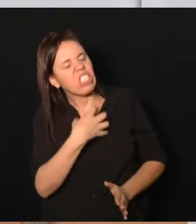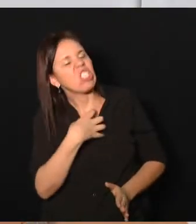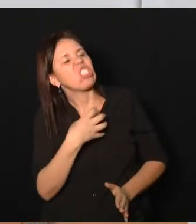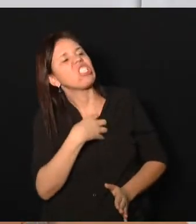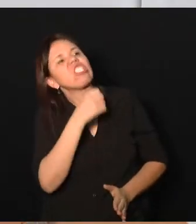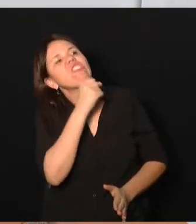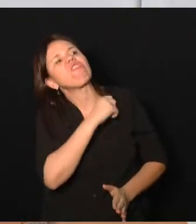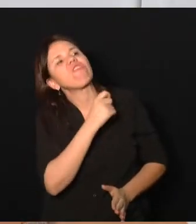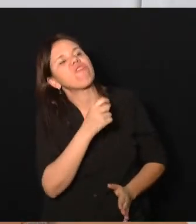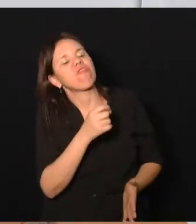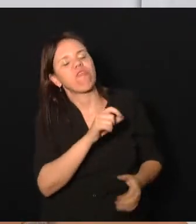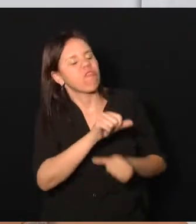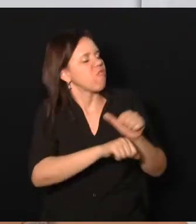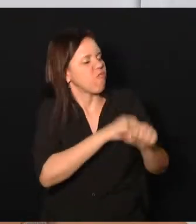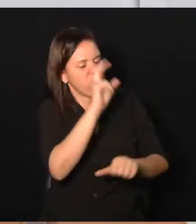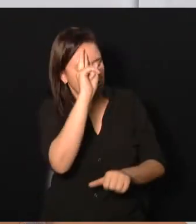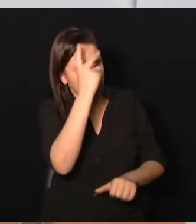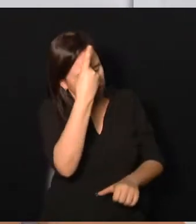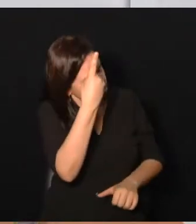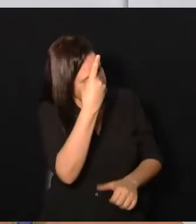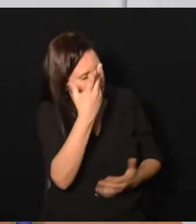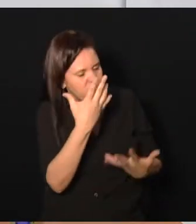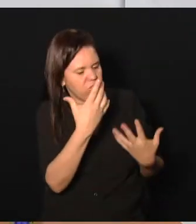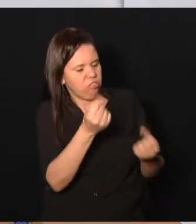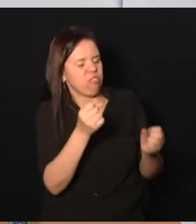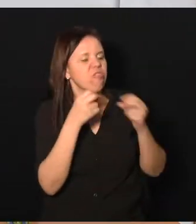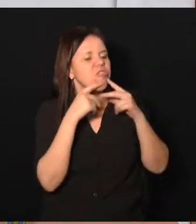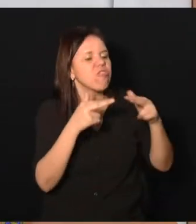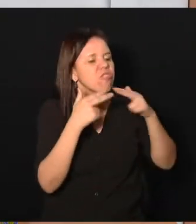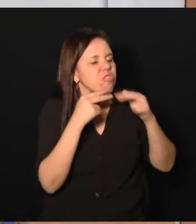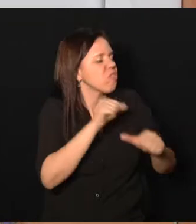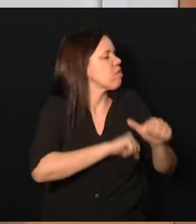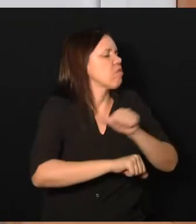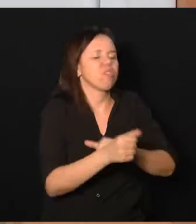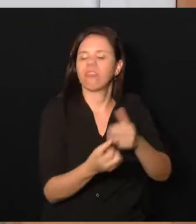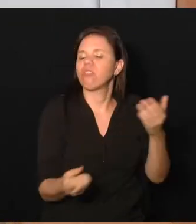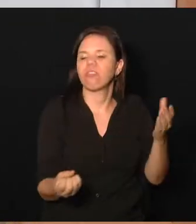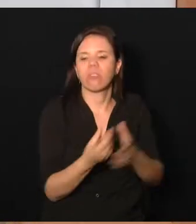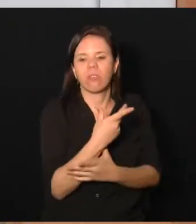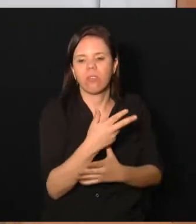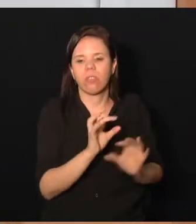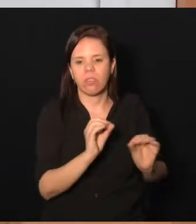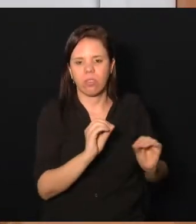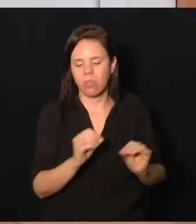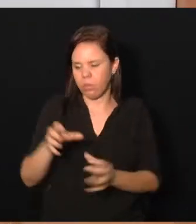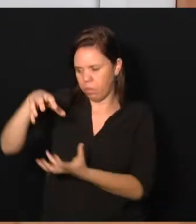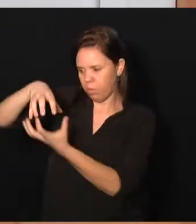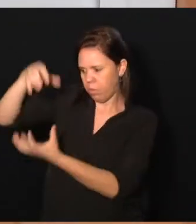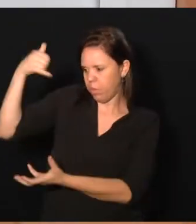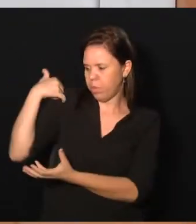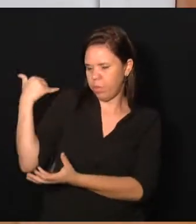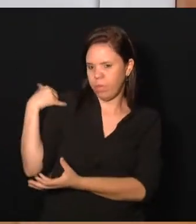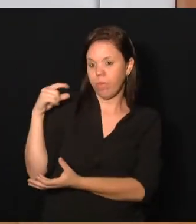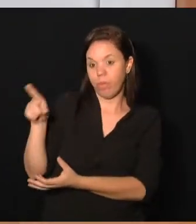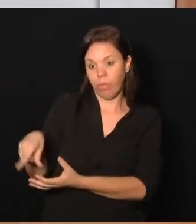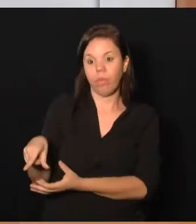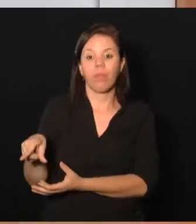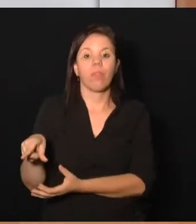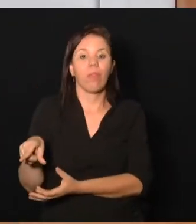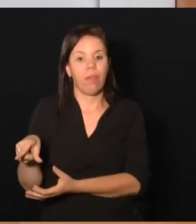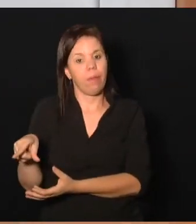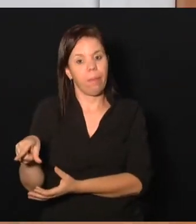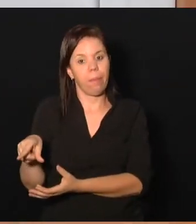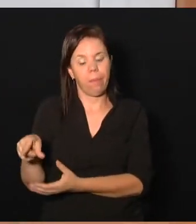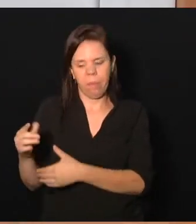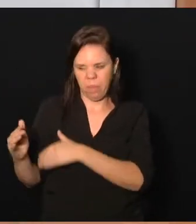que não se modifica, não se atualiza, não se renova. O idoso, pelo contrário, o idoso é